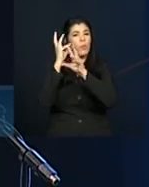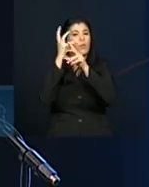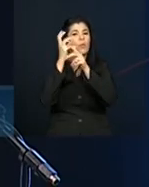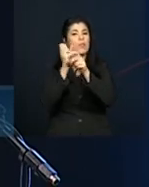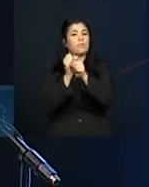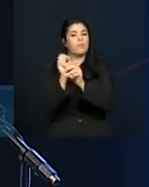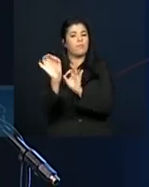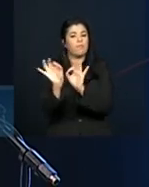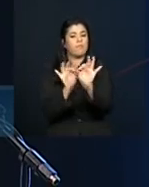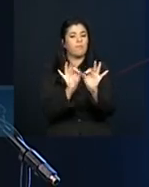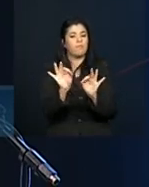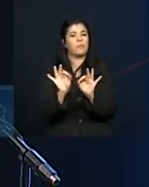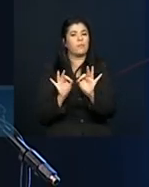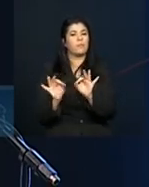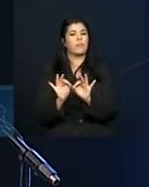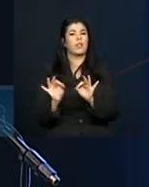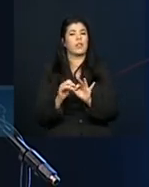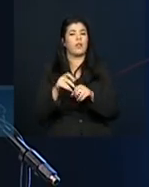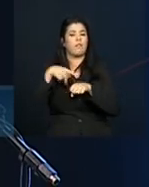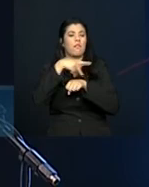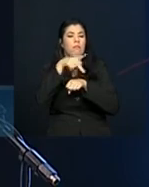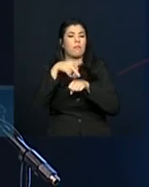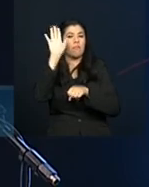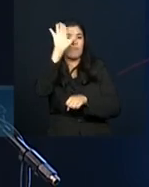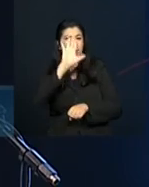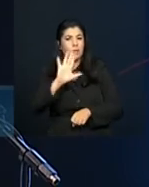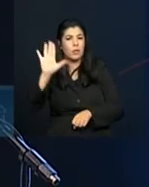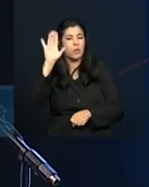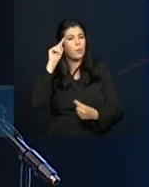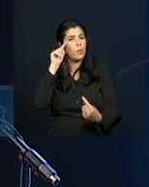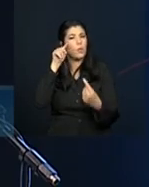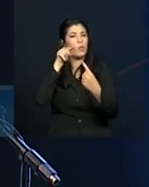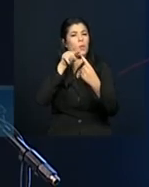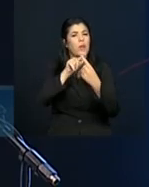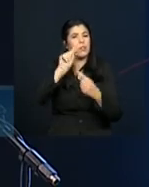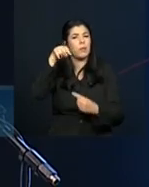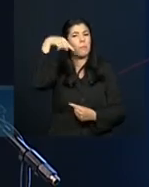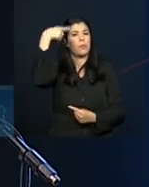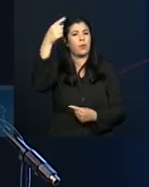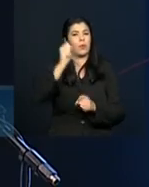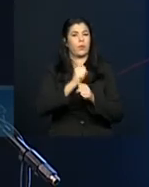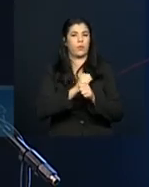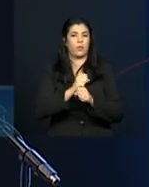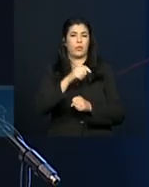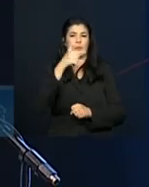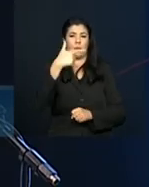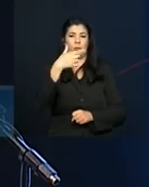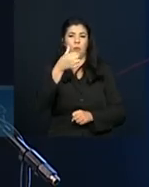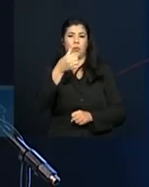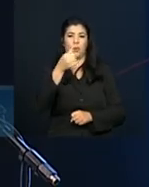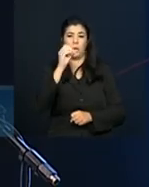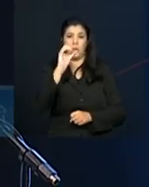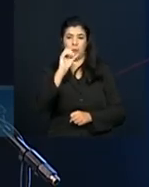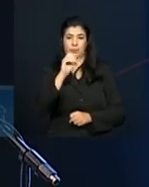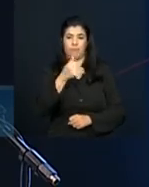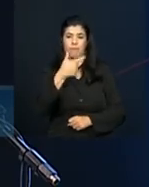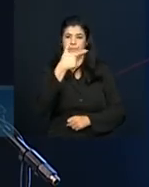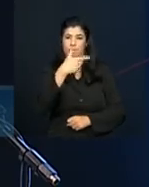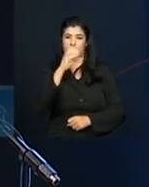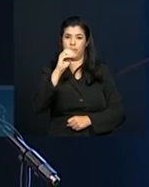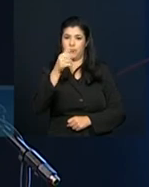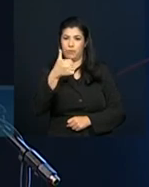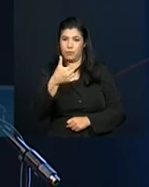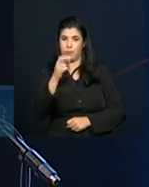indicadores internacionais, sejam nas metas pós-2015, sejam nas metas do desenvolvimento sustentáveis, que